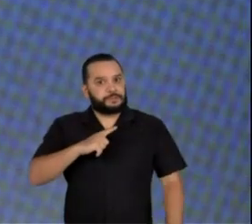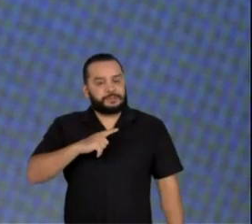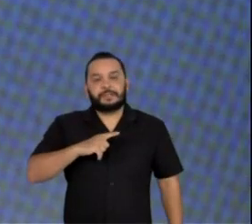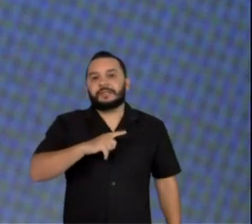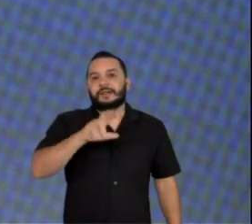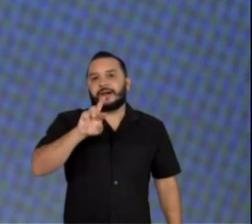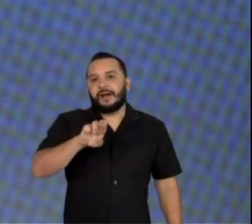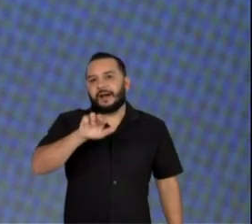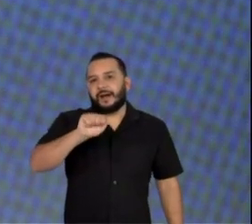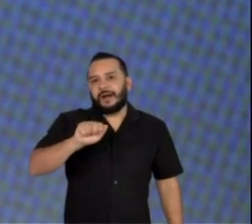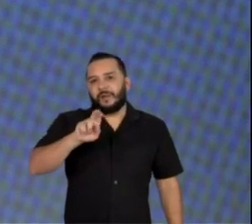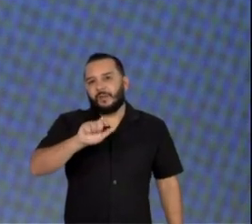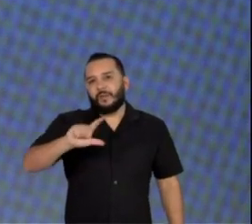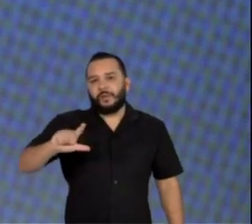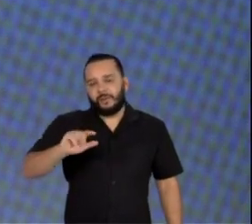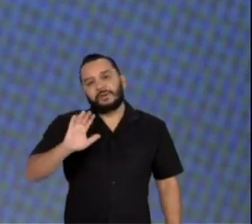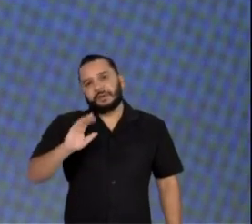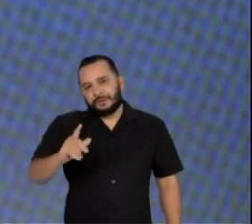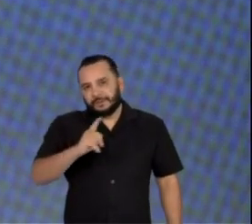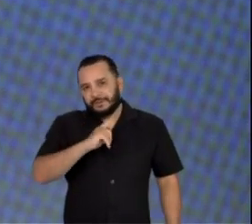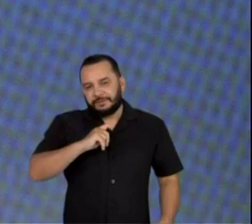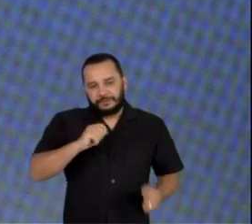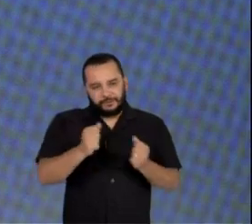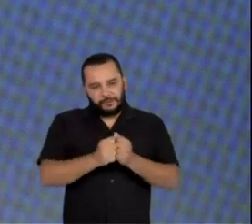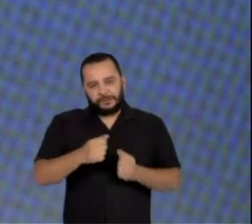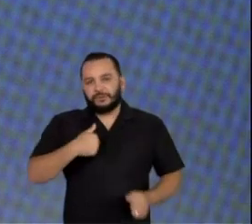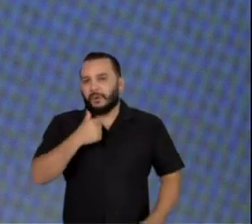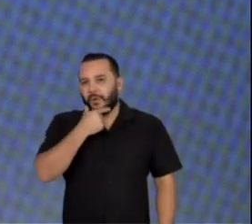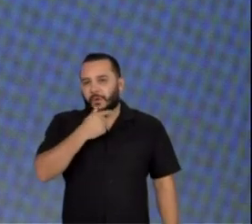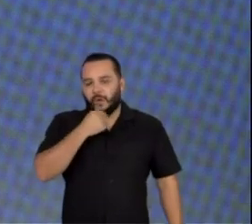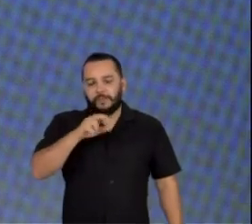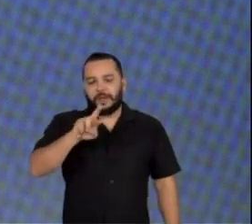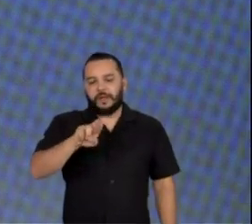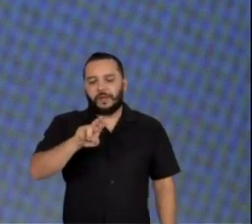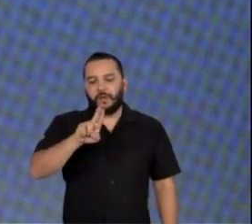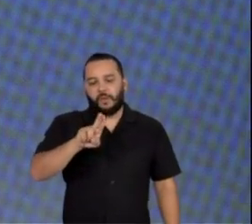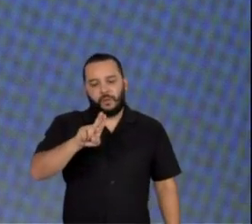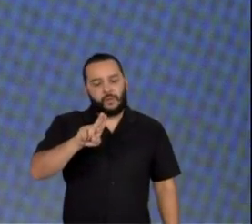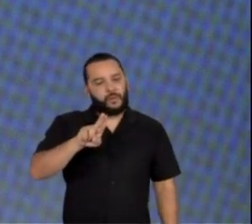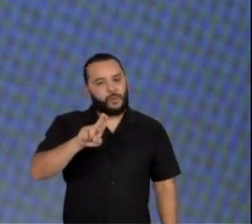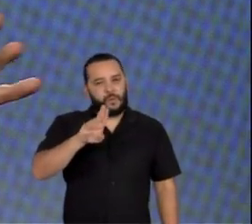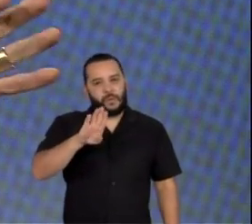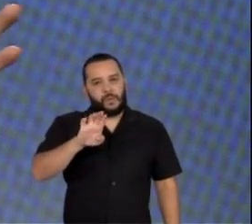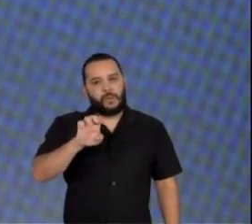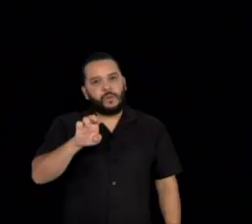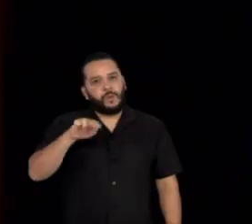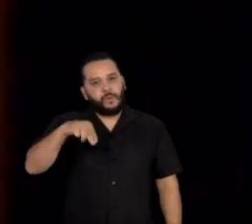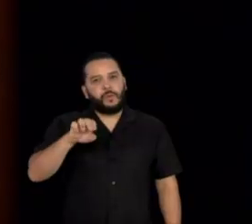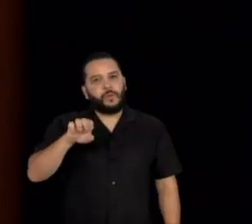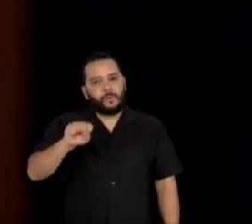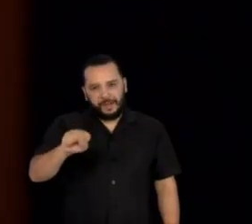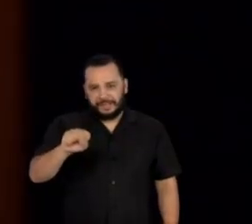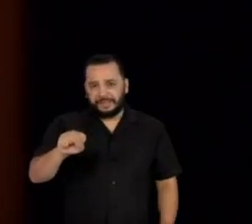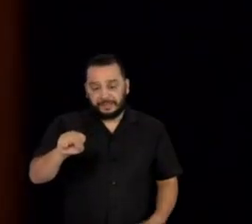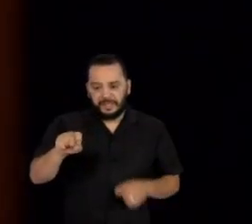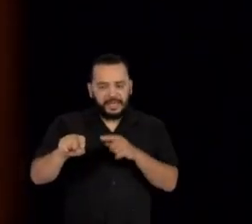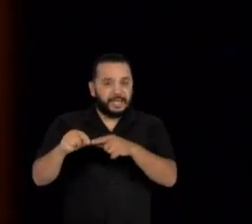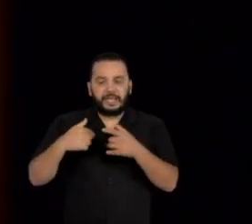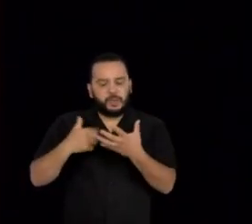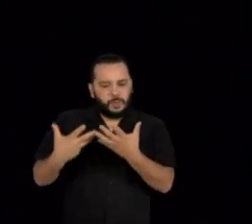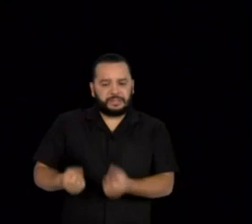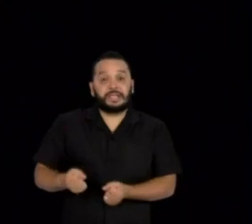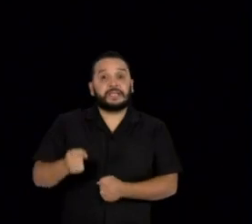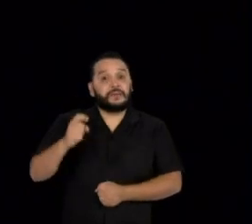dessa falange do Rubens Correia também, não permitia qualquer mentira em cena, né? São, como diria